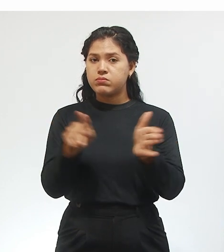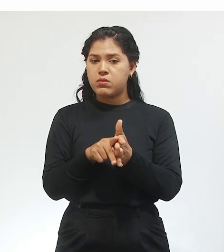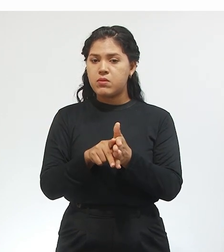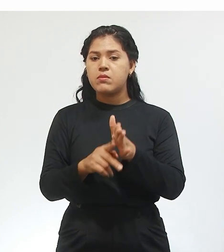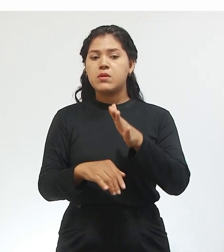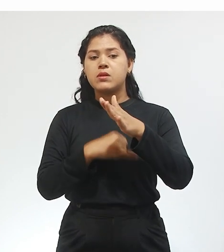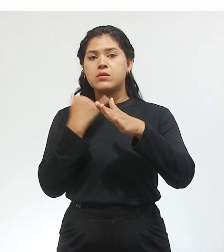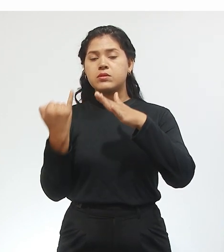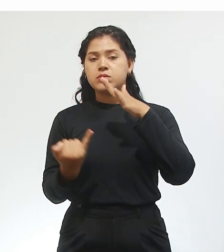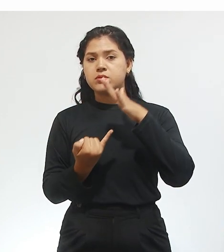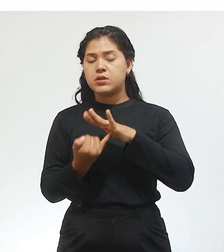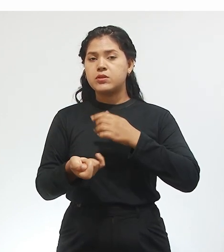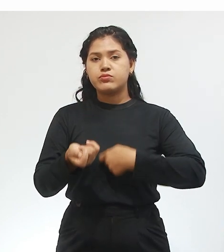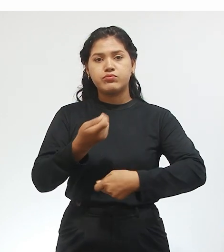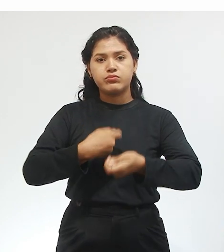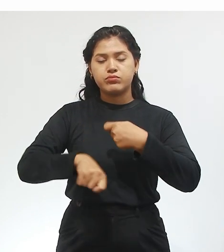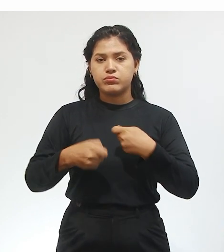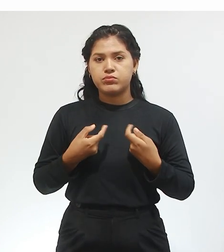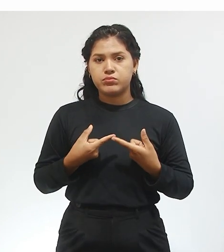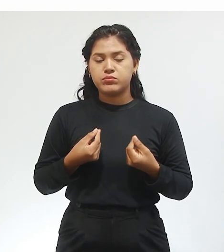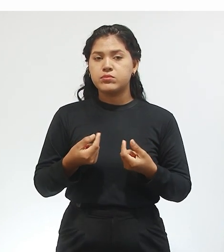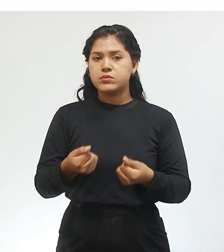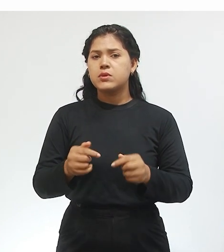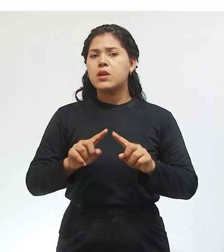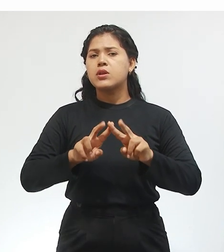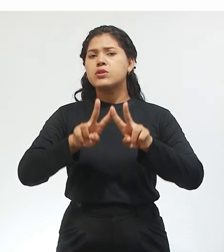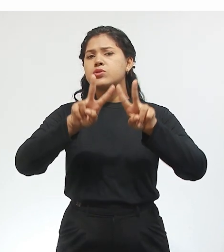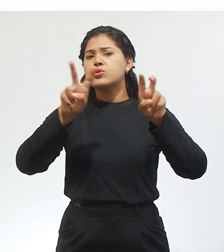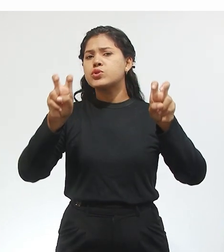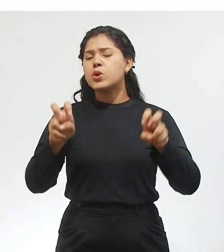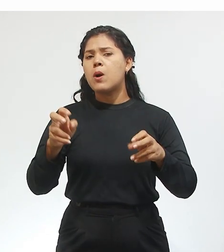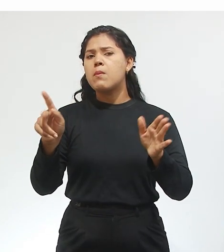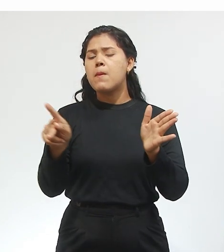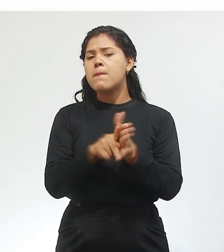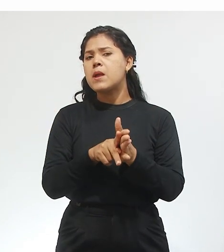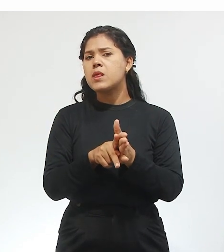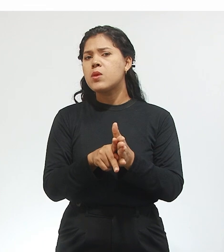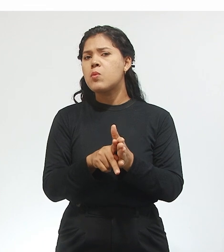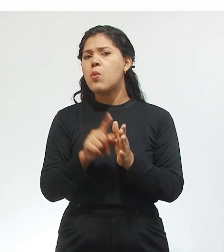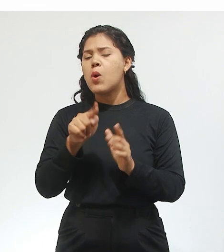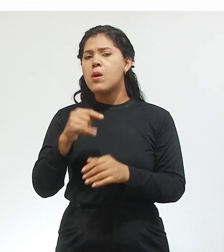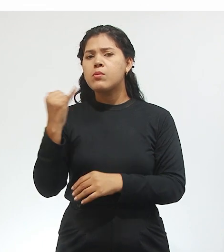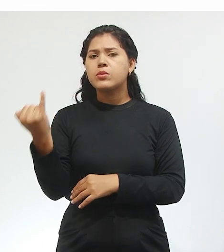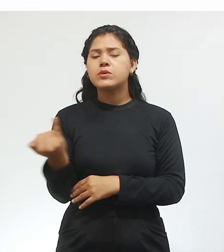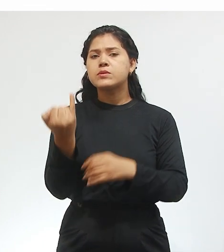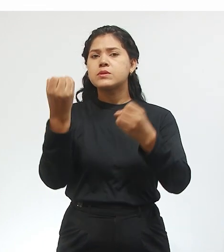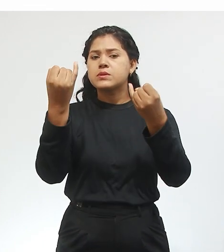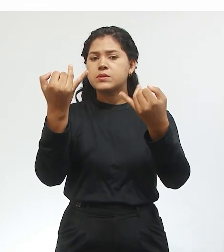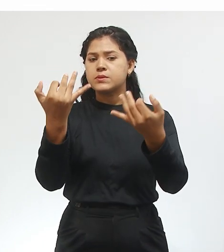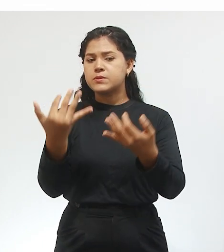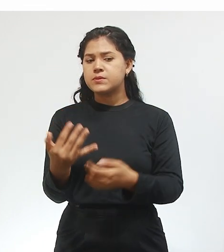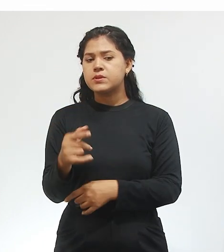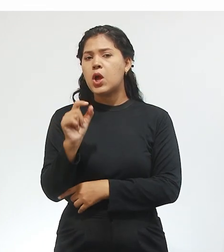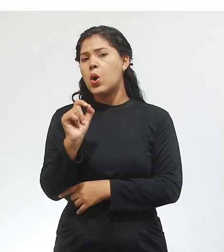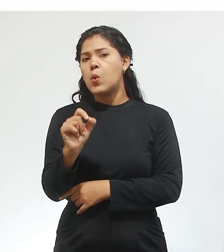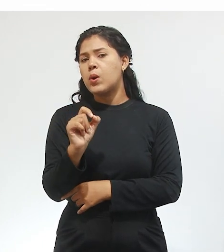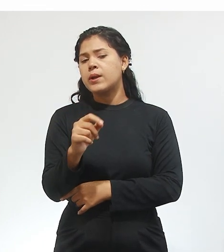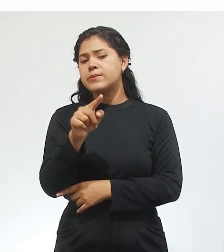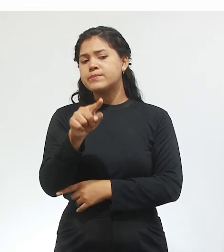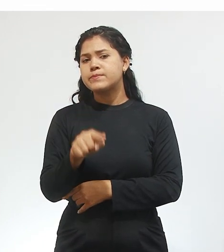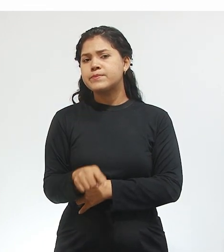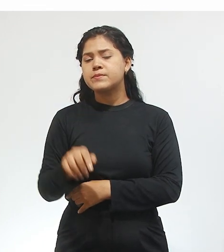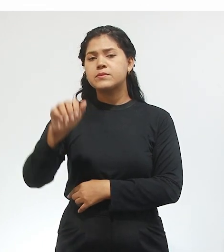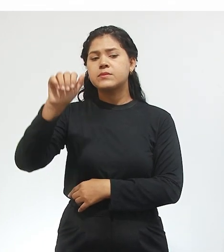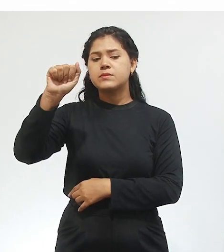econômicas administrativas. Em relação ao patrimônio, é correto afirmar que... Um segundinho para vocês. Tananana, qual